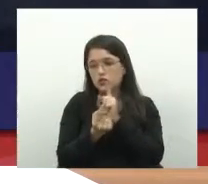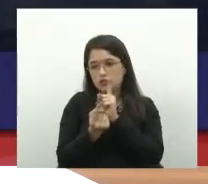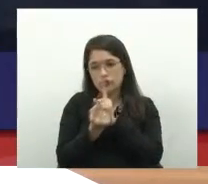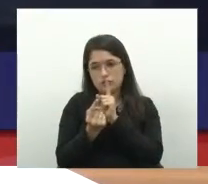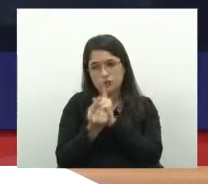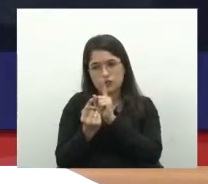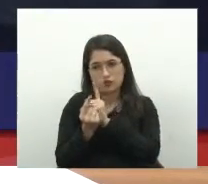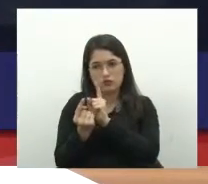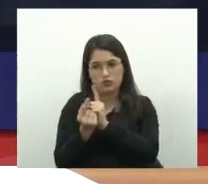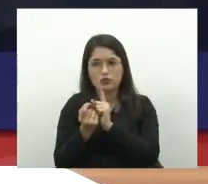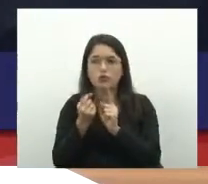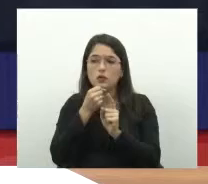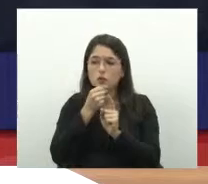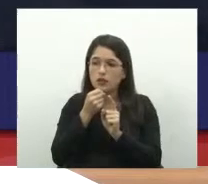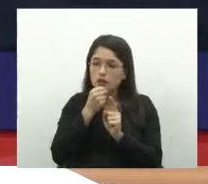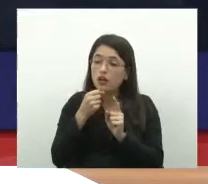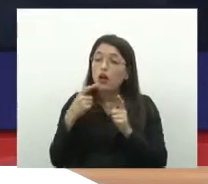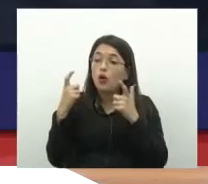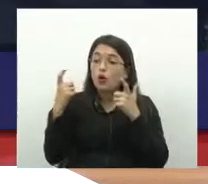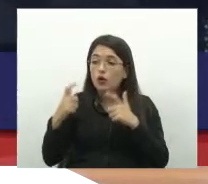de Comunicação.